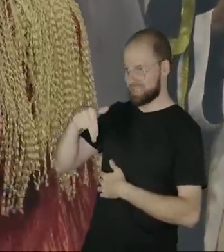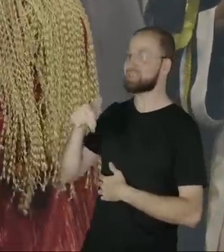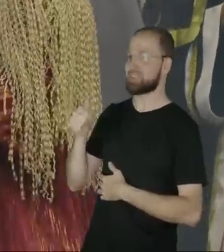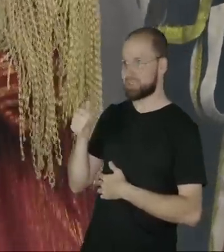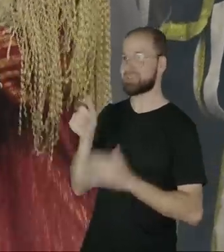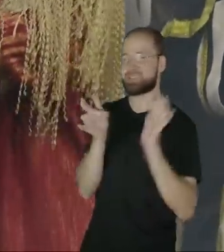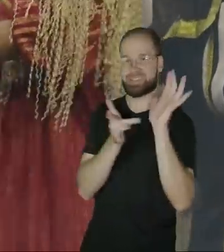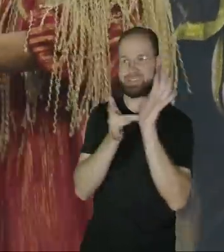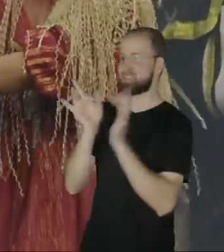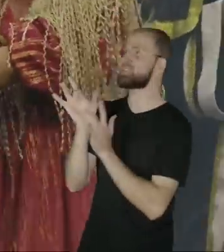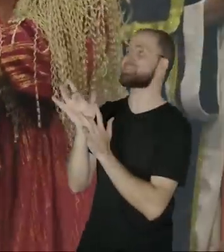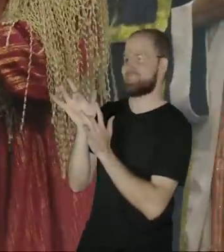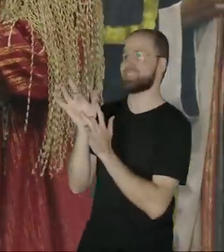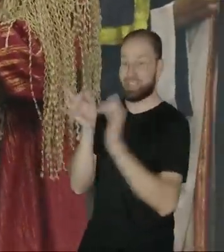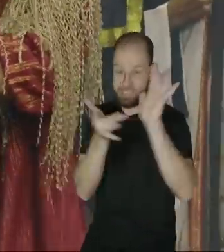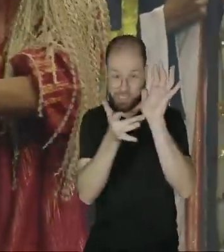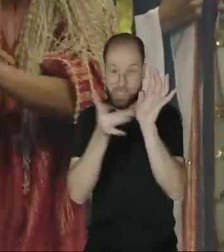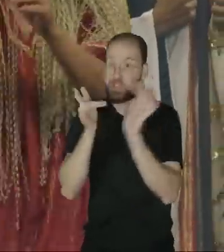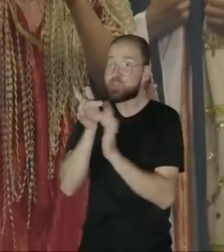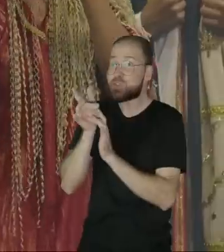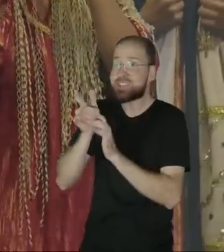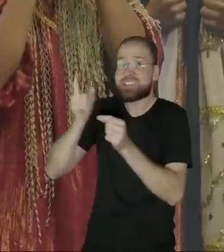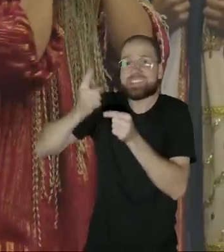Jesus, Jesus de Nazaré.